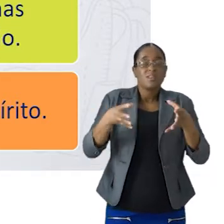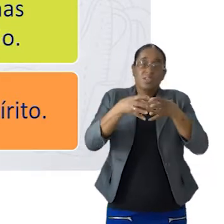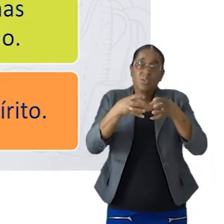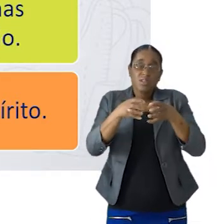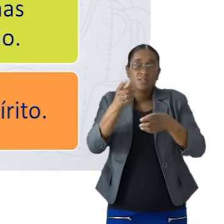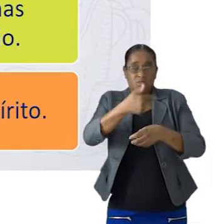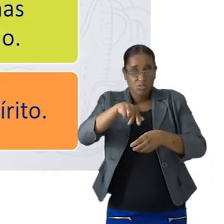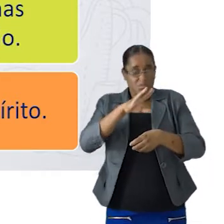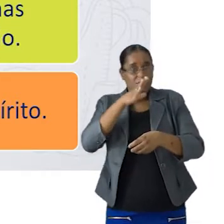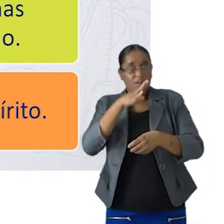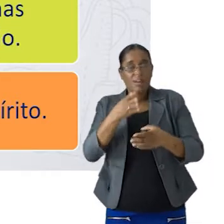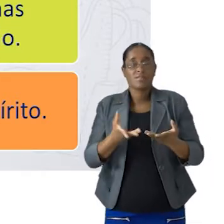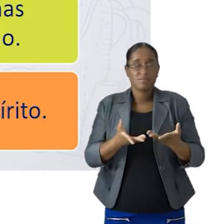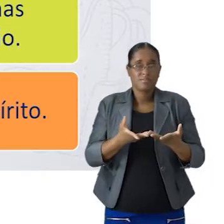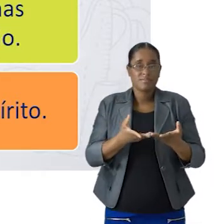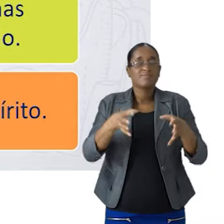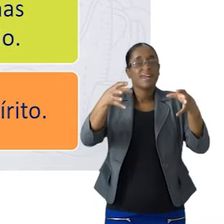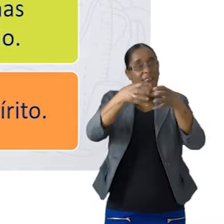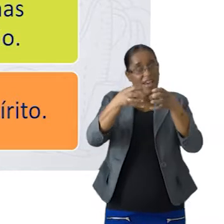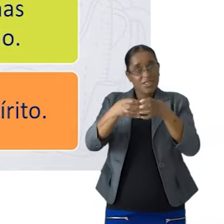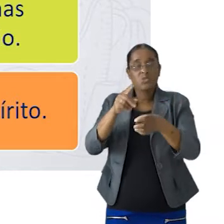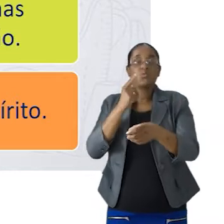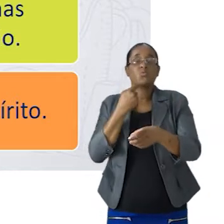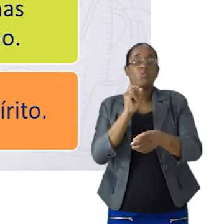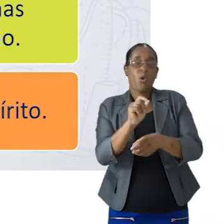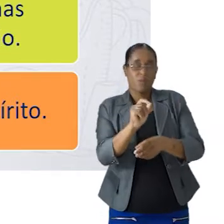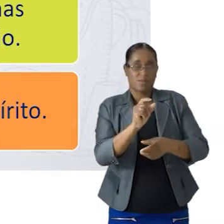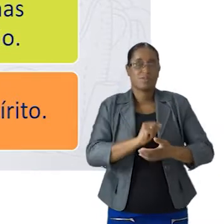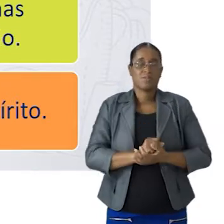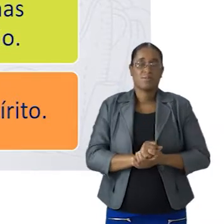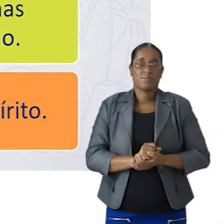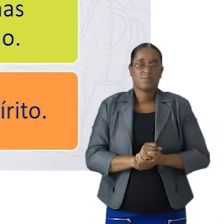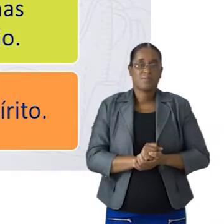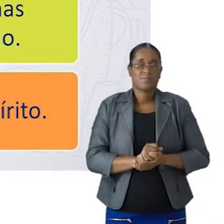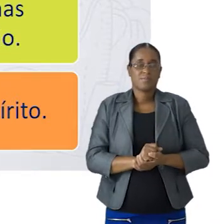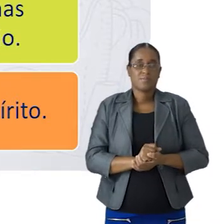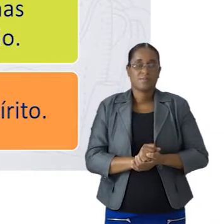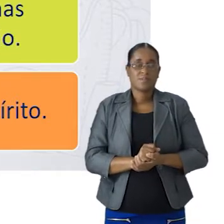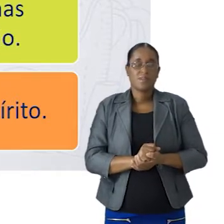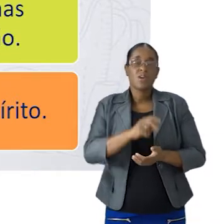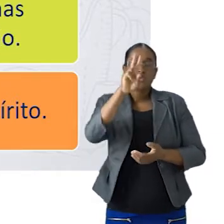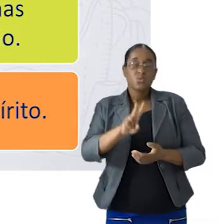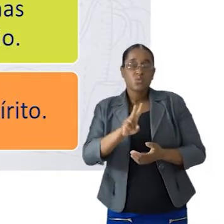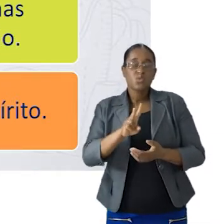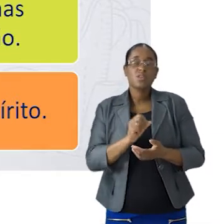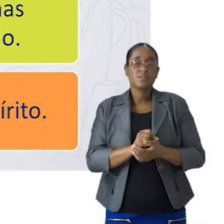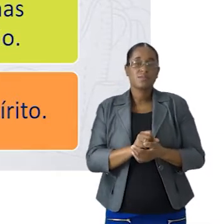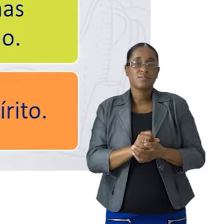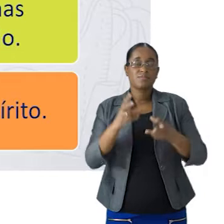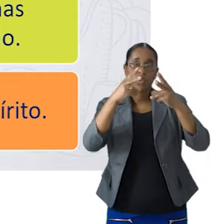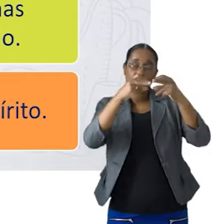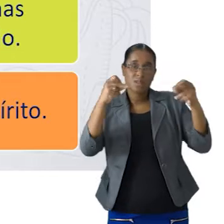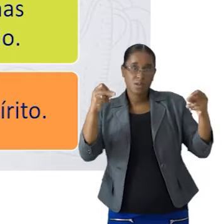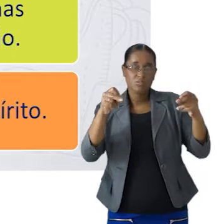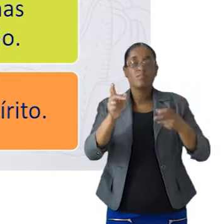falar? Classe dos nomes. Segunda opção, segundo